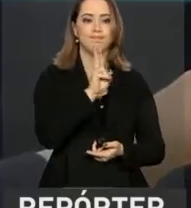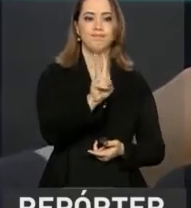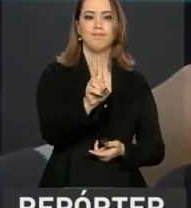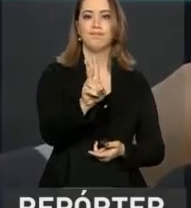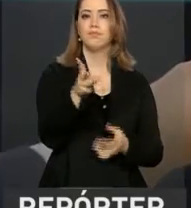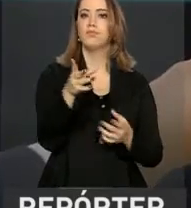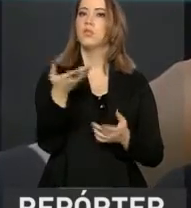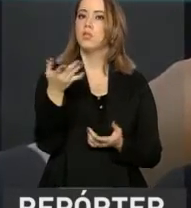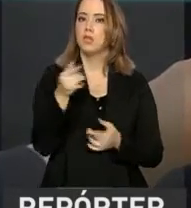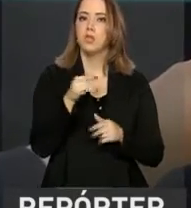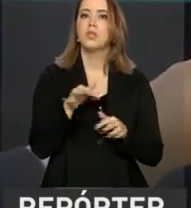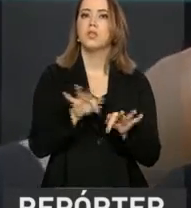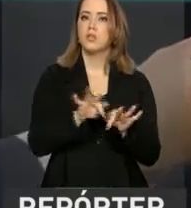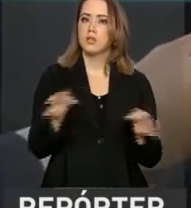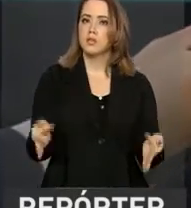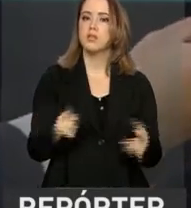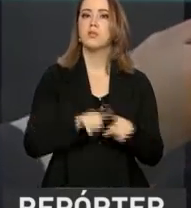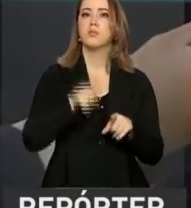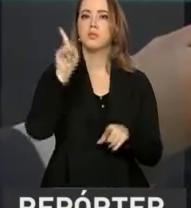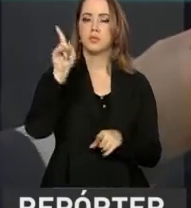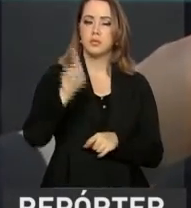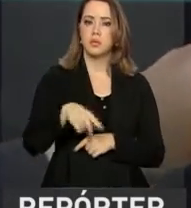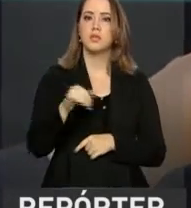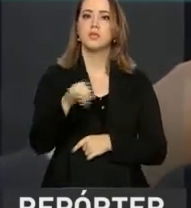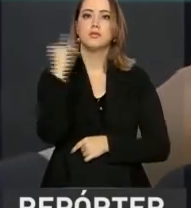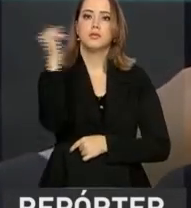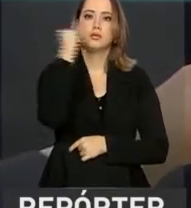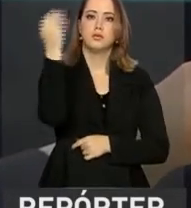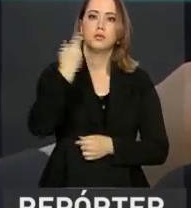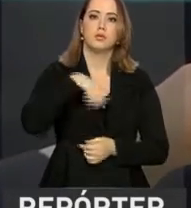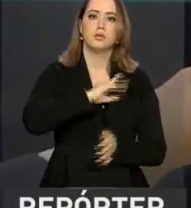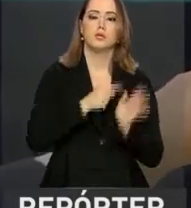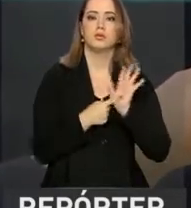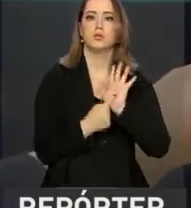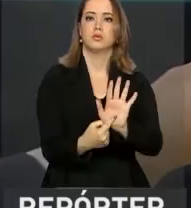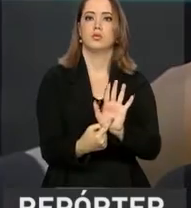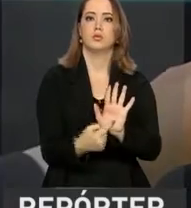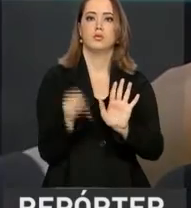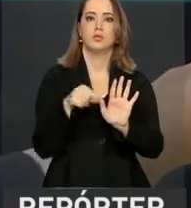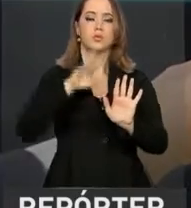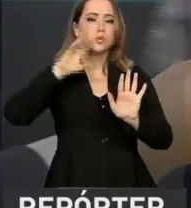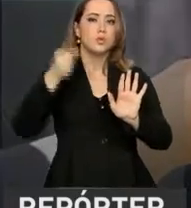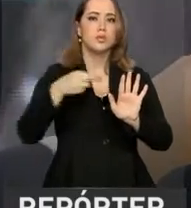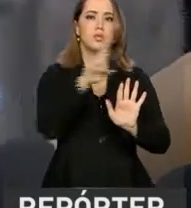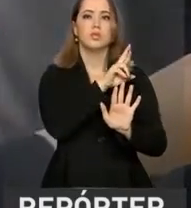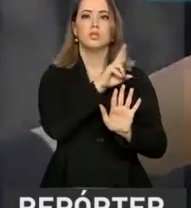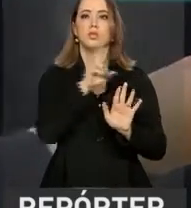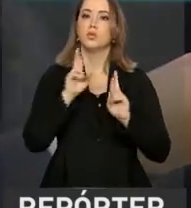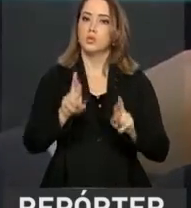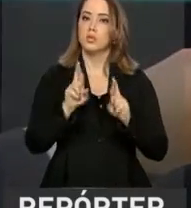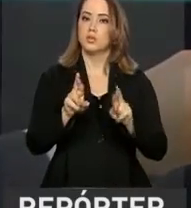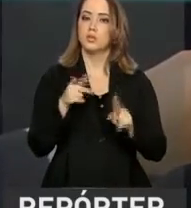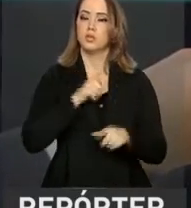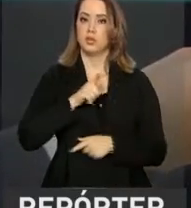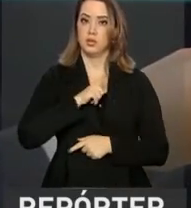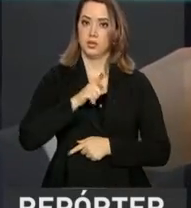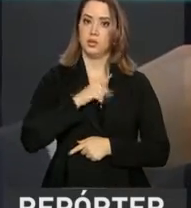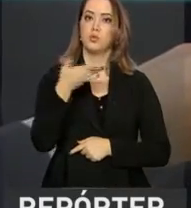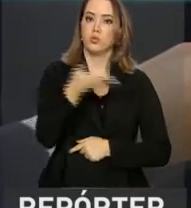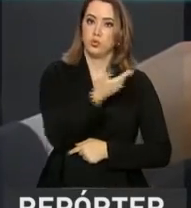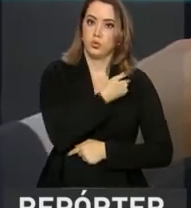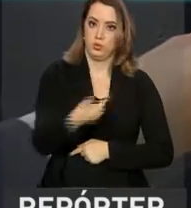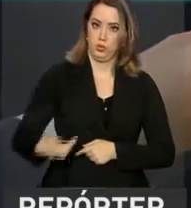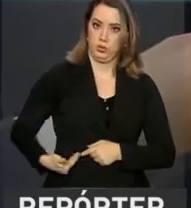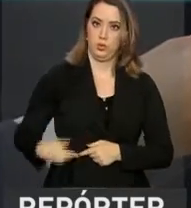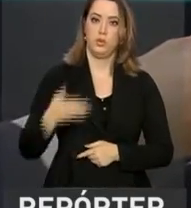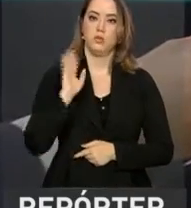mas eles são fundamentais para nós mostrarmos que toda aquela esperança que tinha em relação ao governo está se convertendo